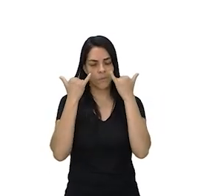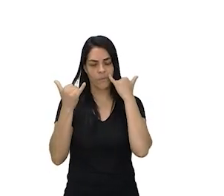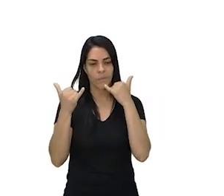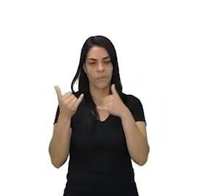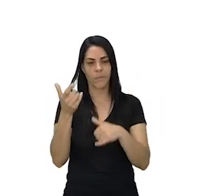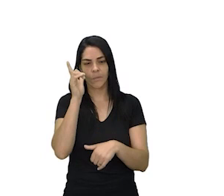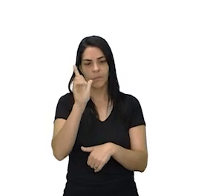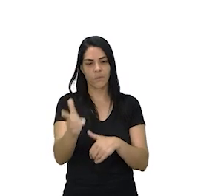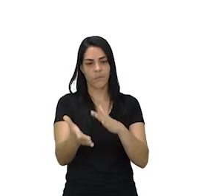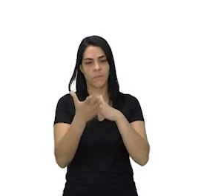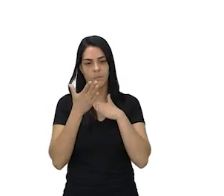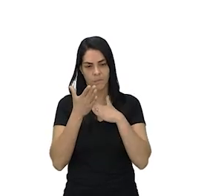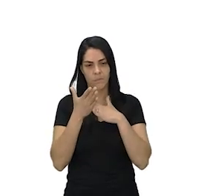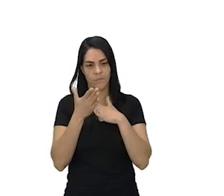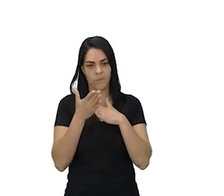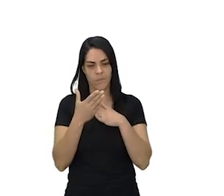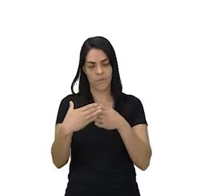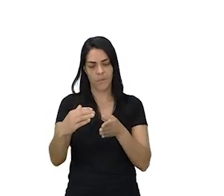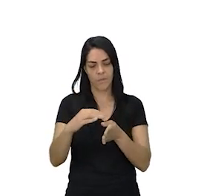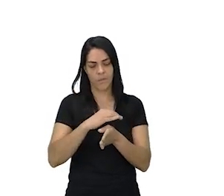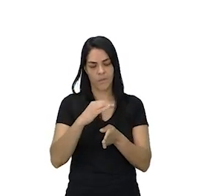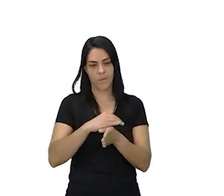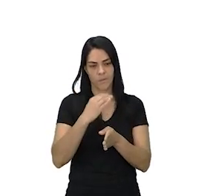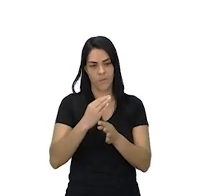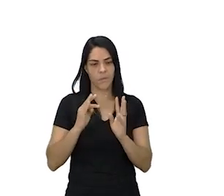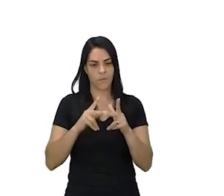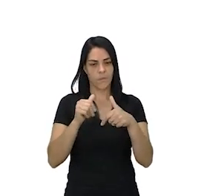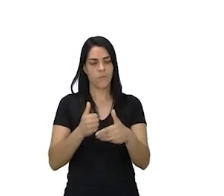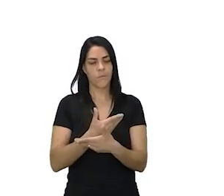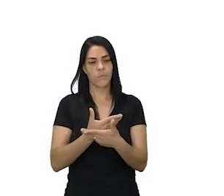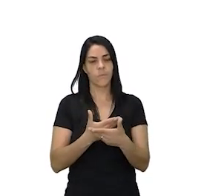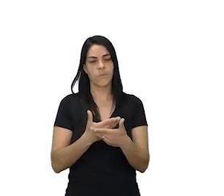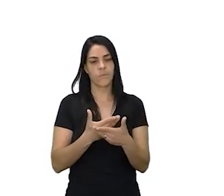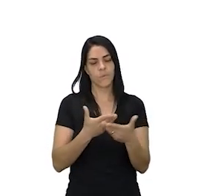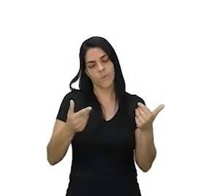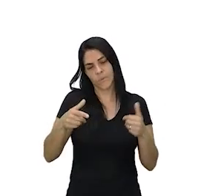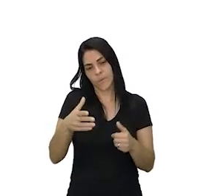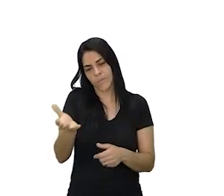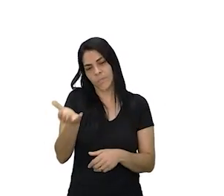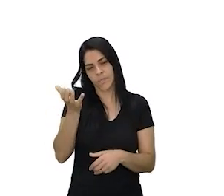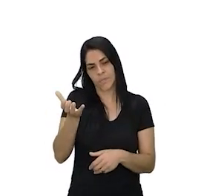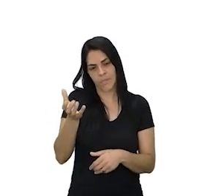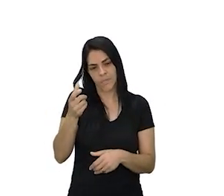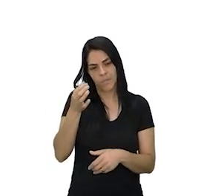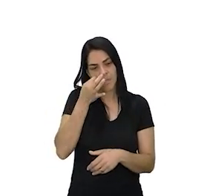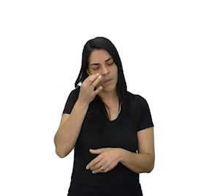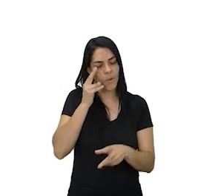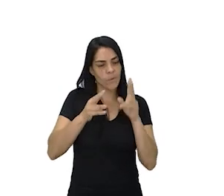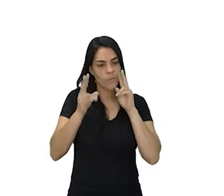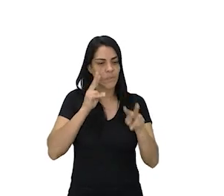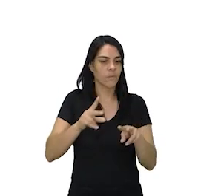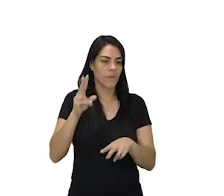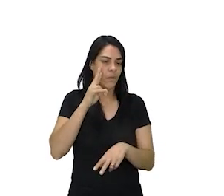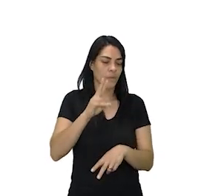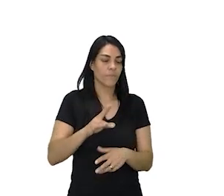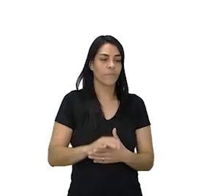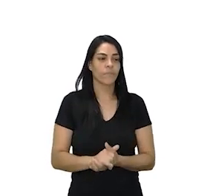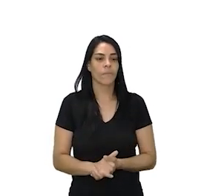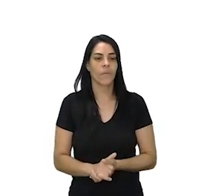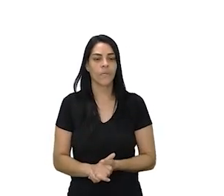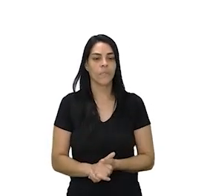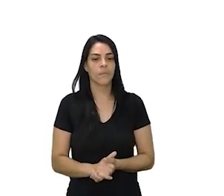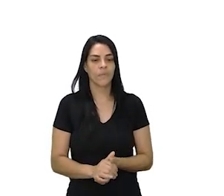na orientação para aquilo que eu gostaria de olhar e de observar dentro desse mapa, né? Dentro